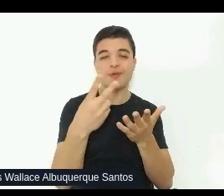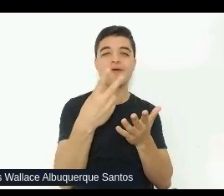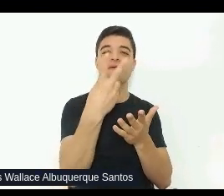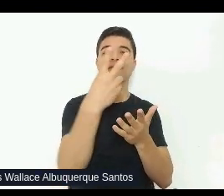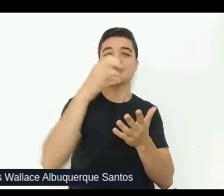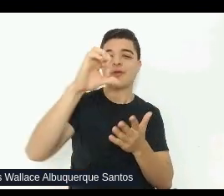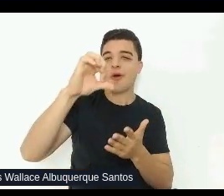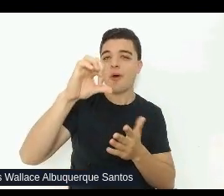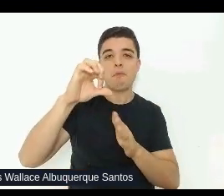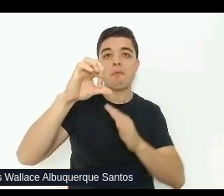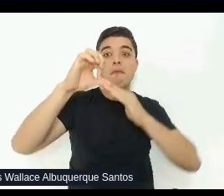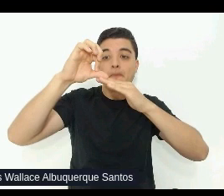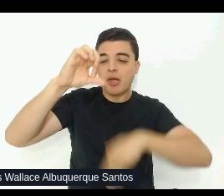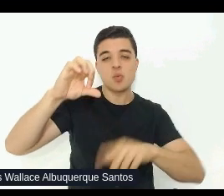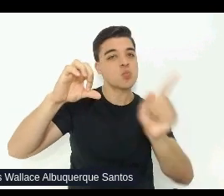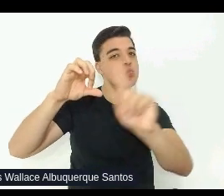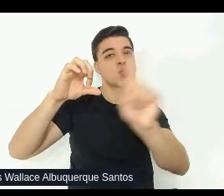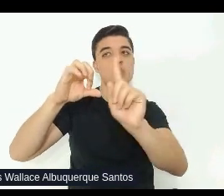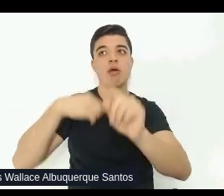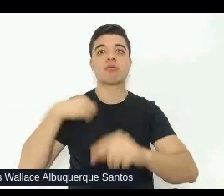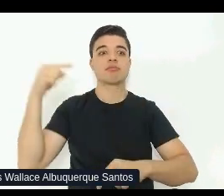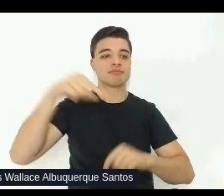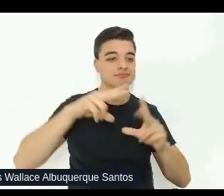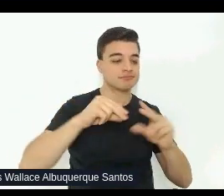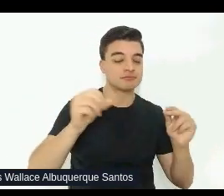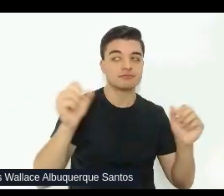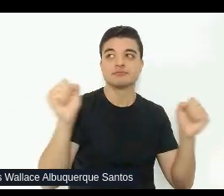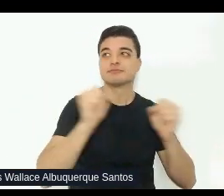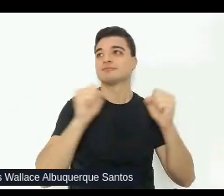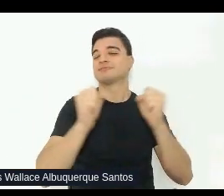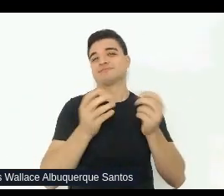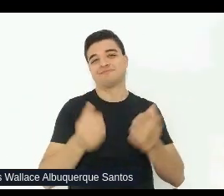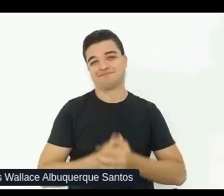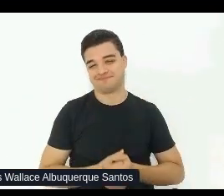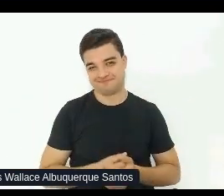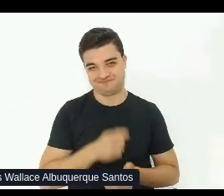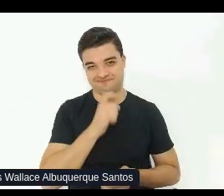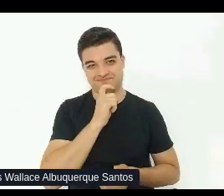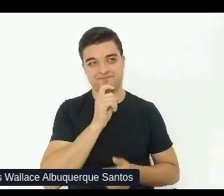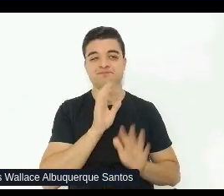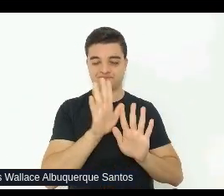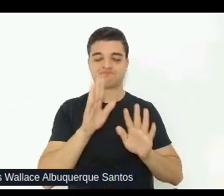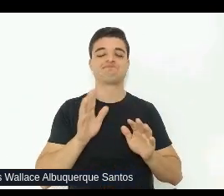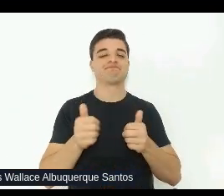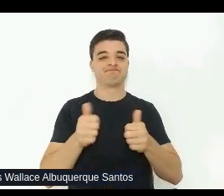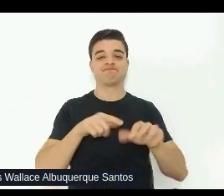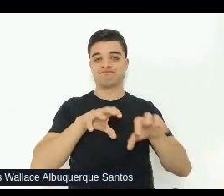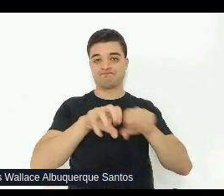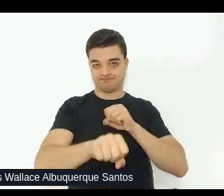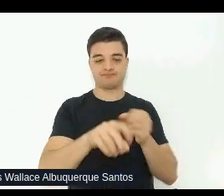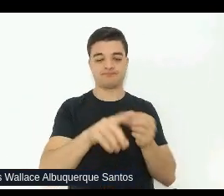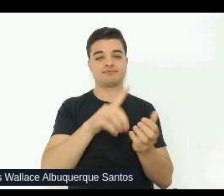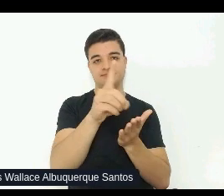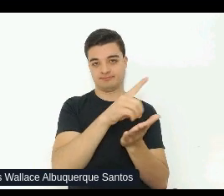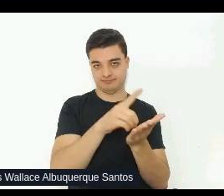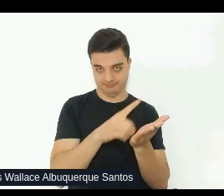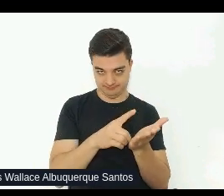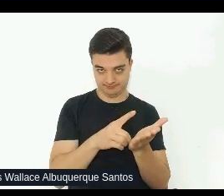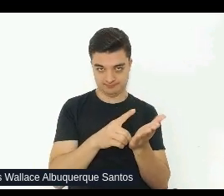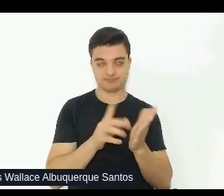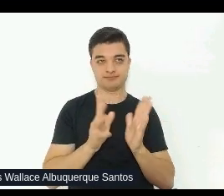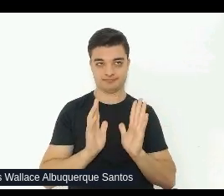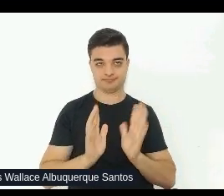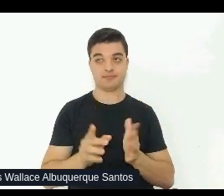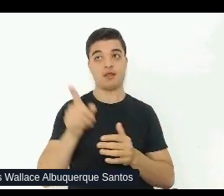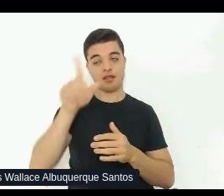E é assim, eu sou formado, né, em design. Na minha região, a gente tem o Polo Industrial de Manaus,